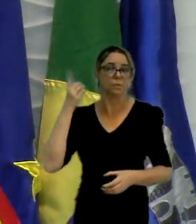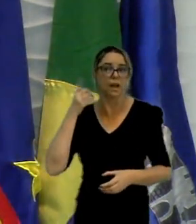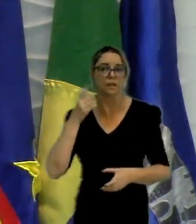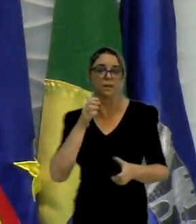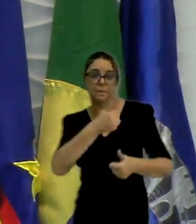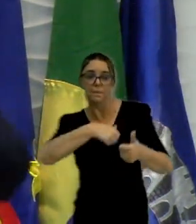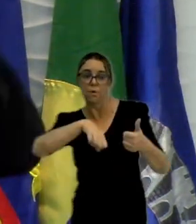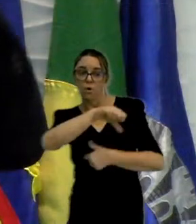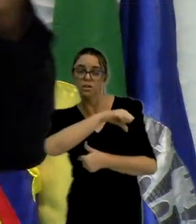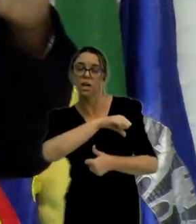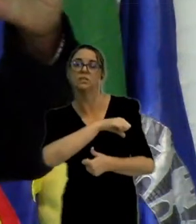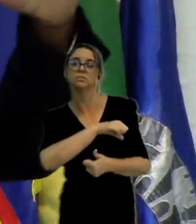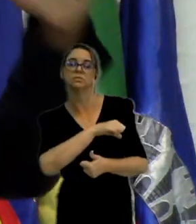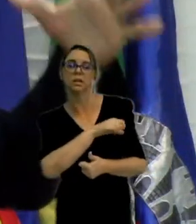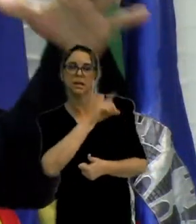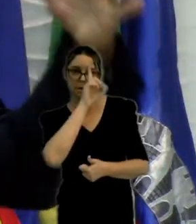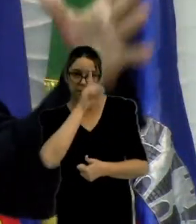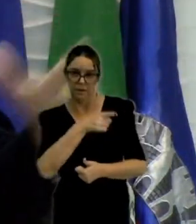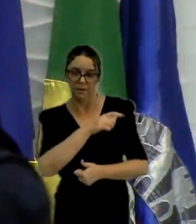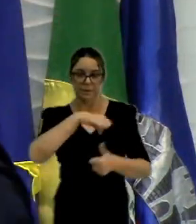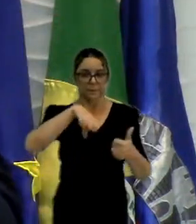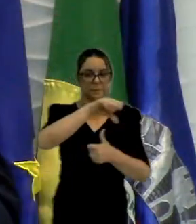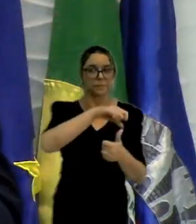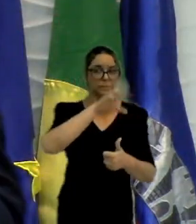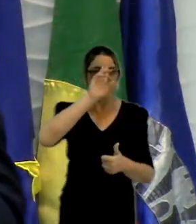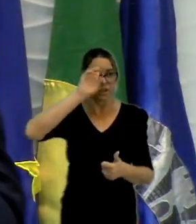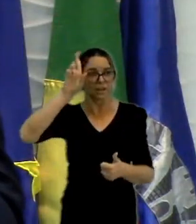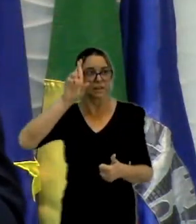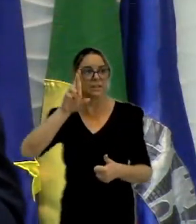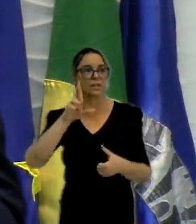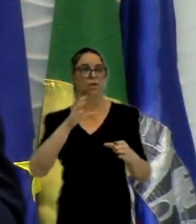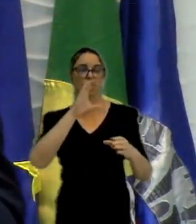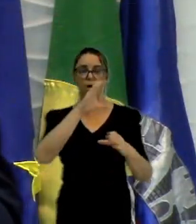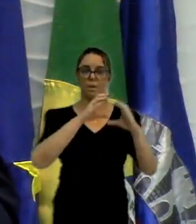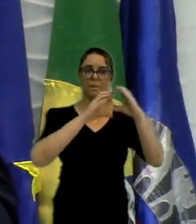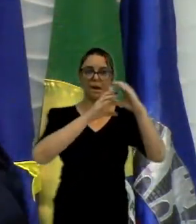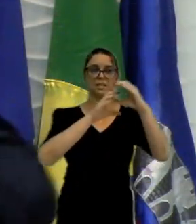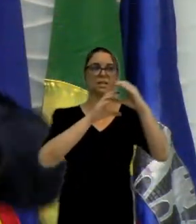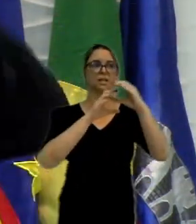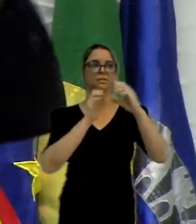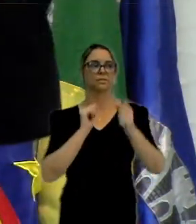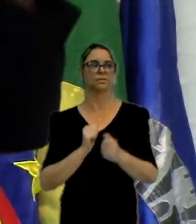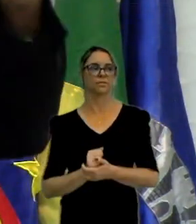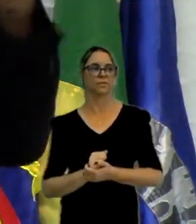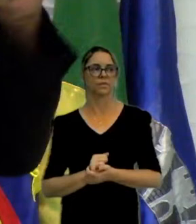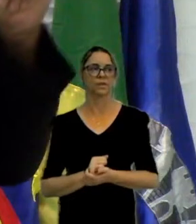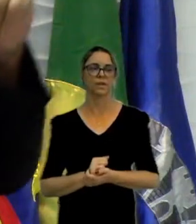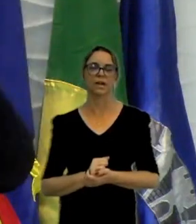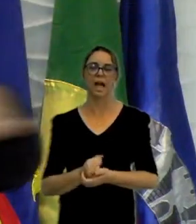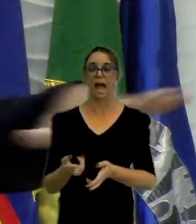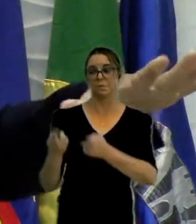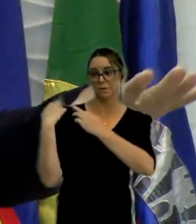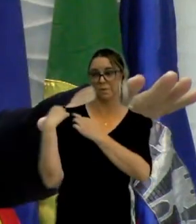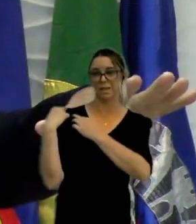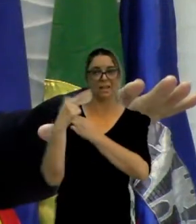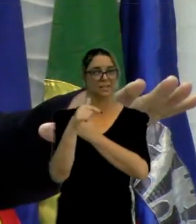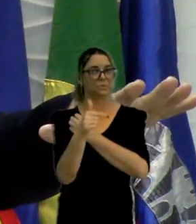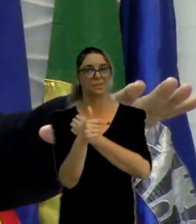da Compesa e coloca um senhor, um rapaz, lá da área metropolitana, sem responsabilidade